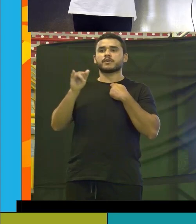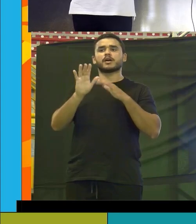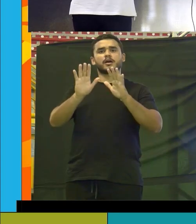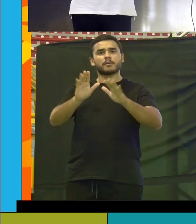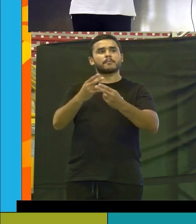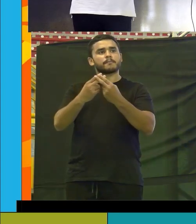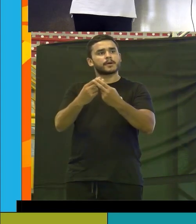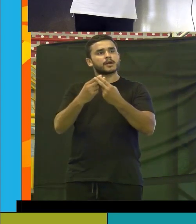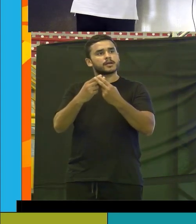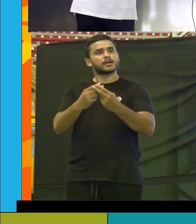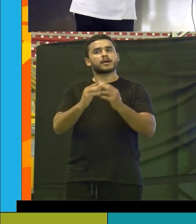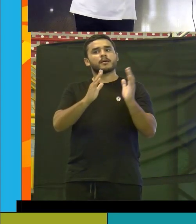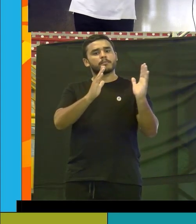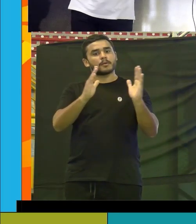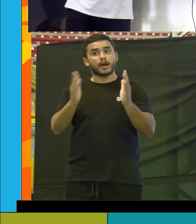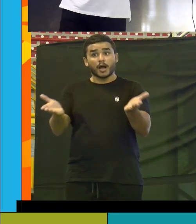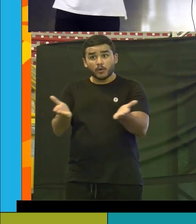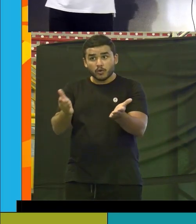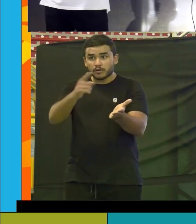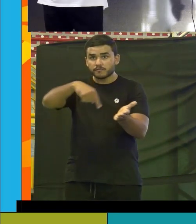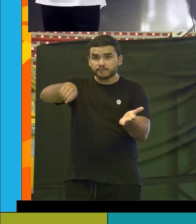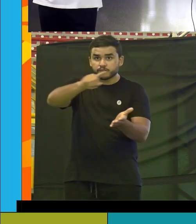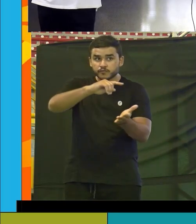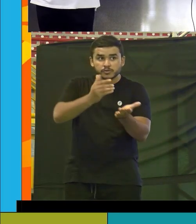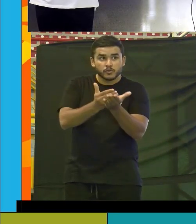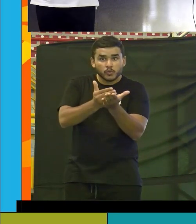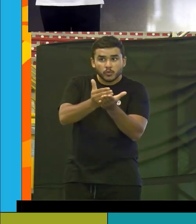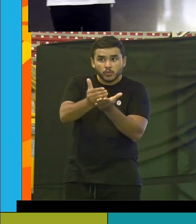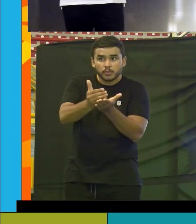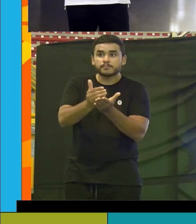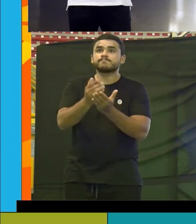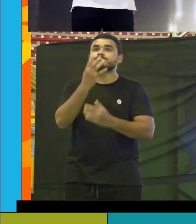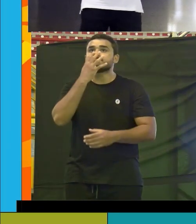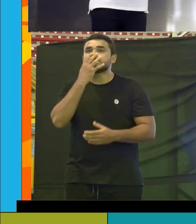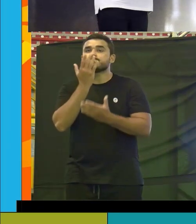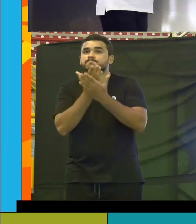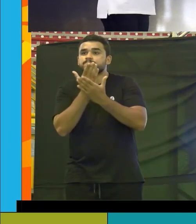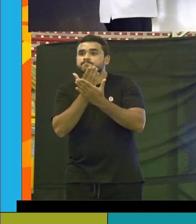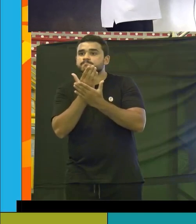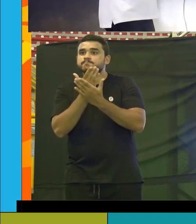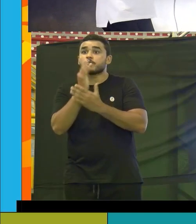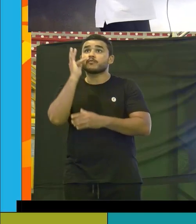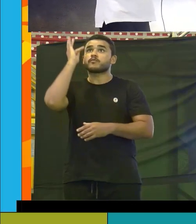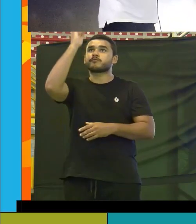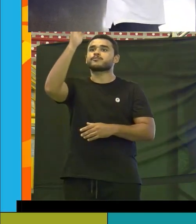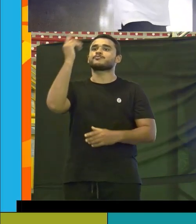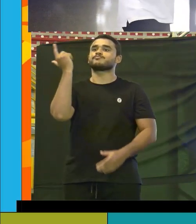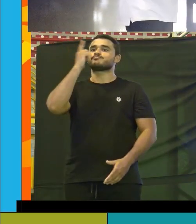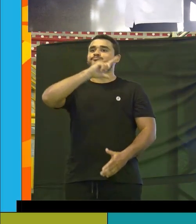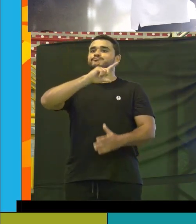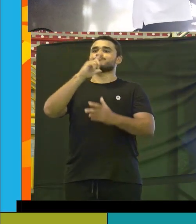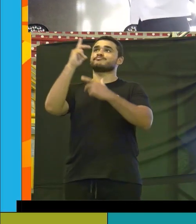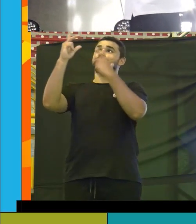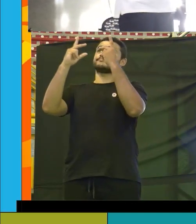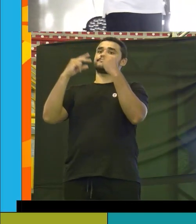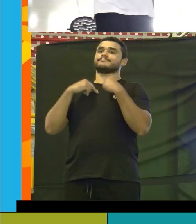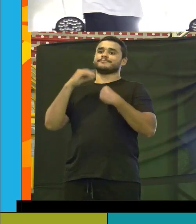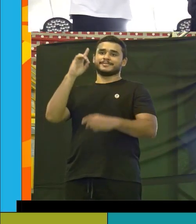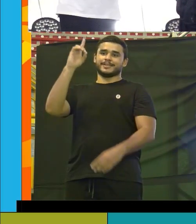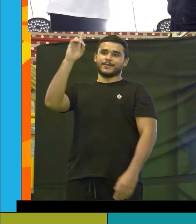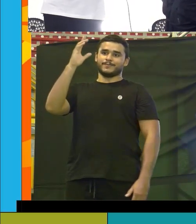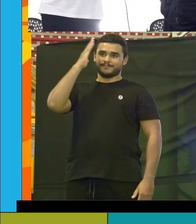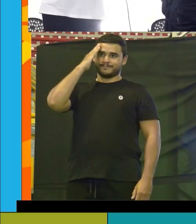tempo. Tem um tempo de plantar e tem um tempo de colher. Acredite que nesse exato momento, você